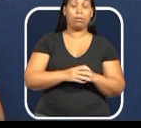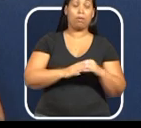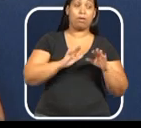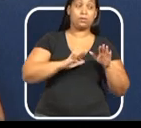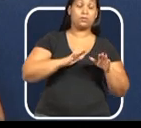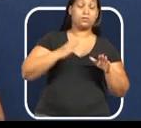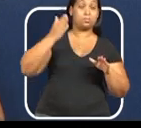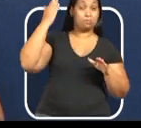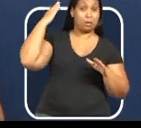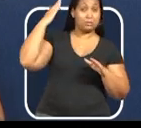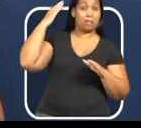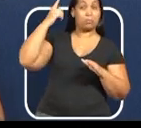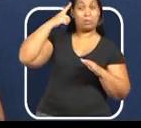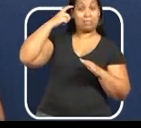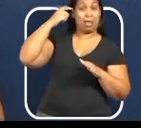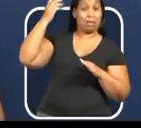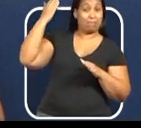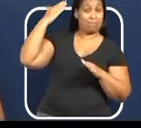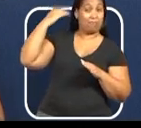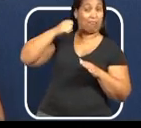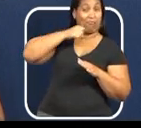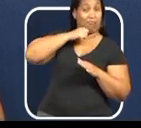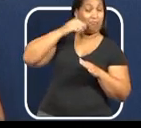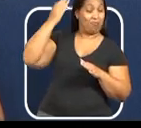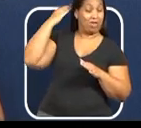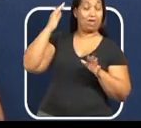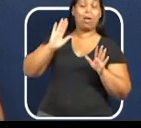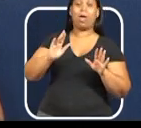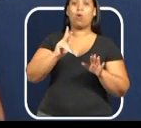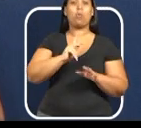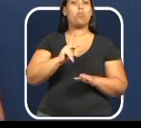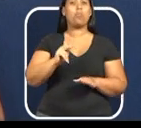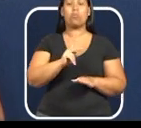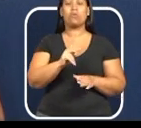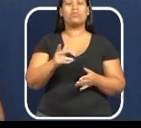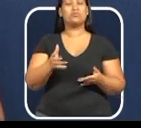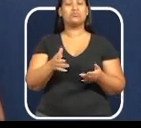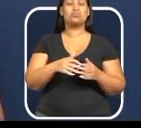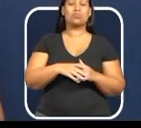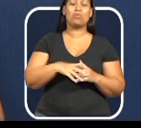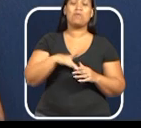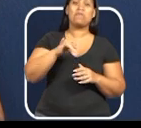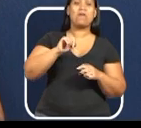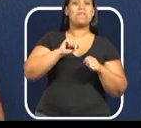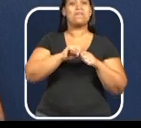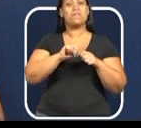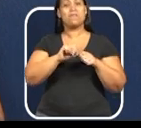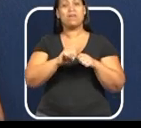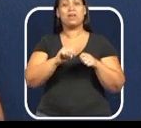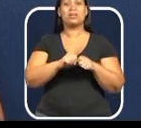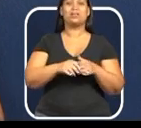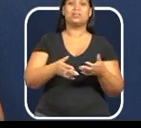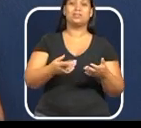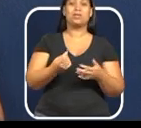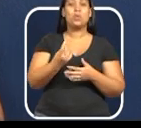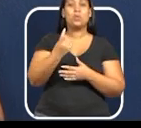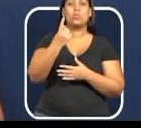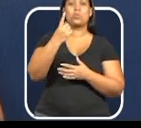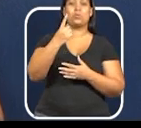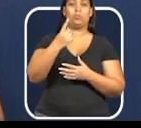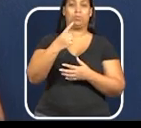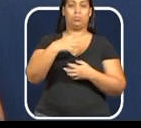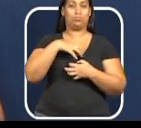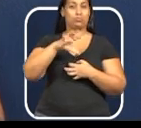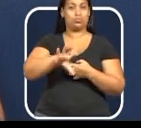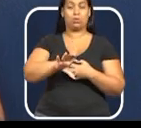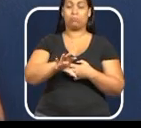antiga que se tinha, né? O professor ele vai fazer esse único papel. Não é